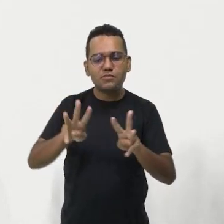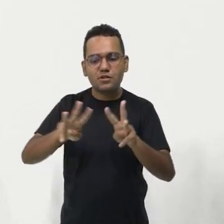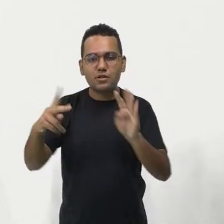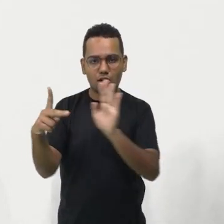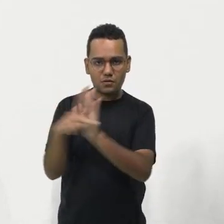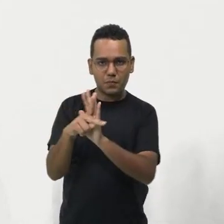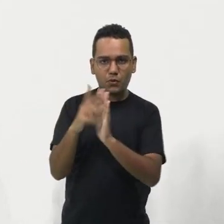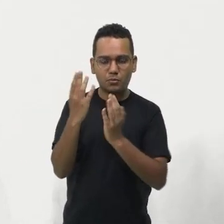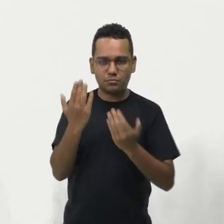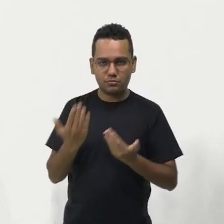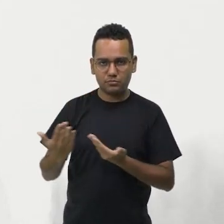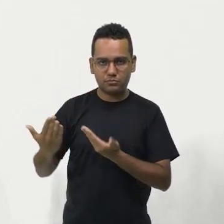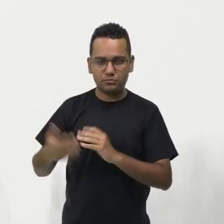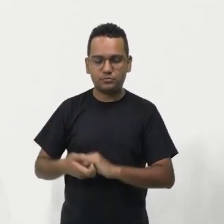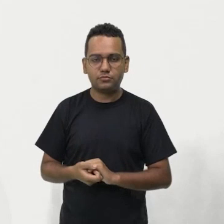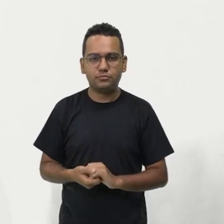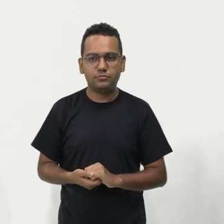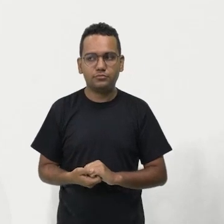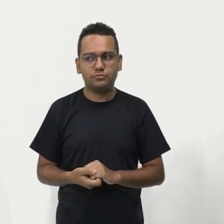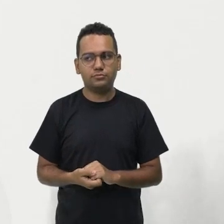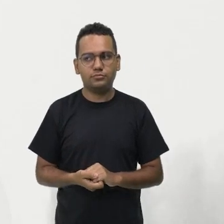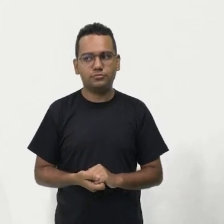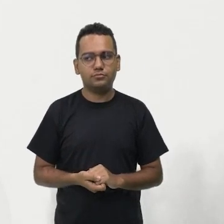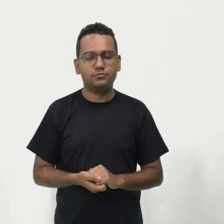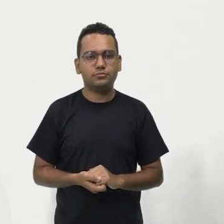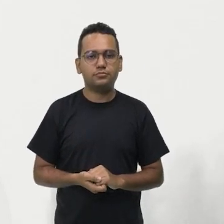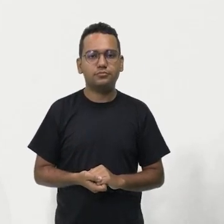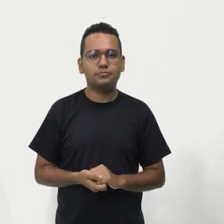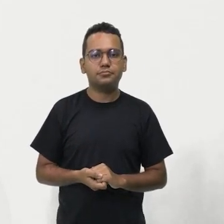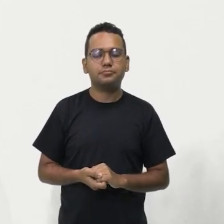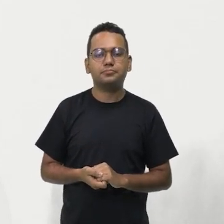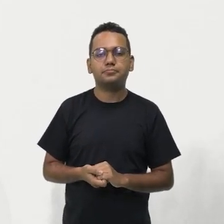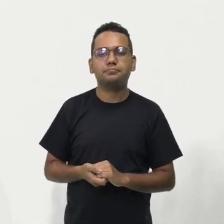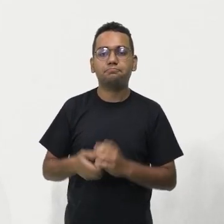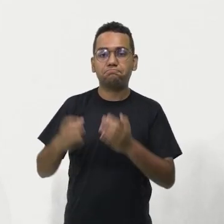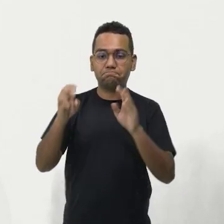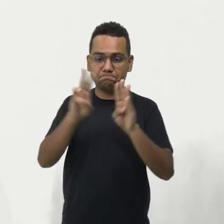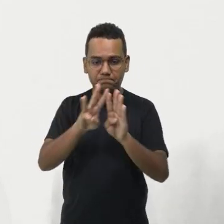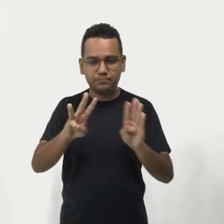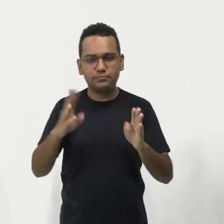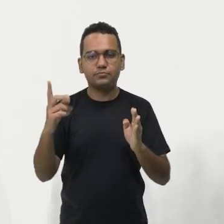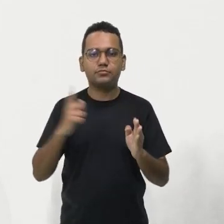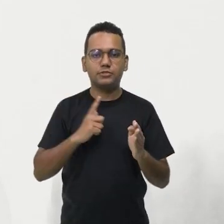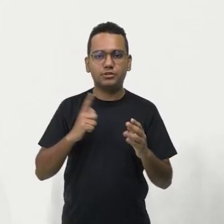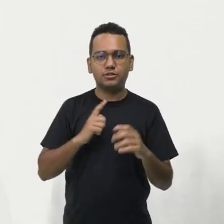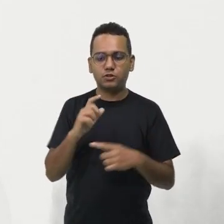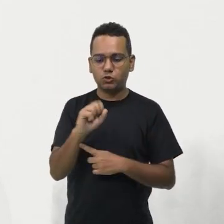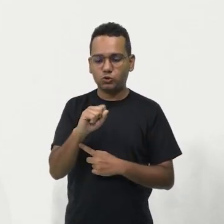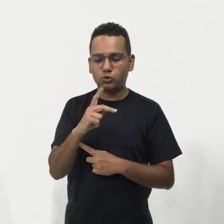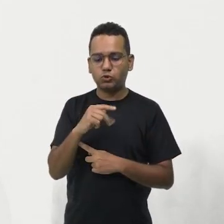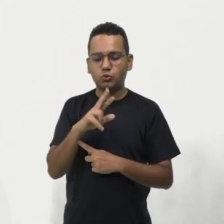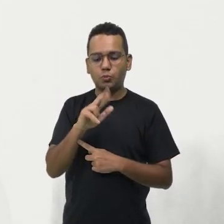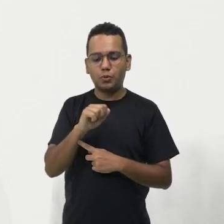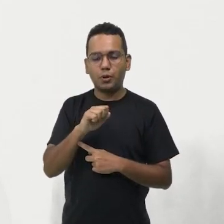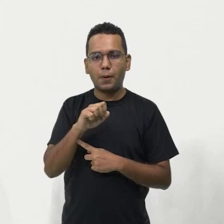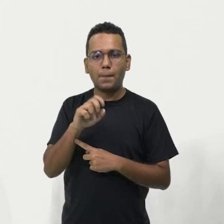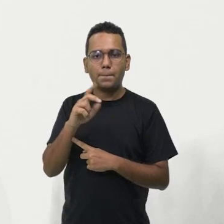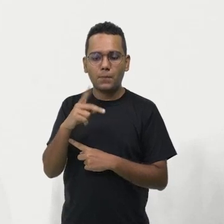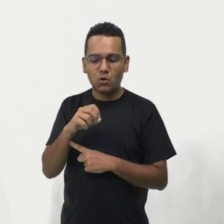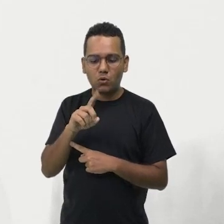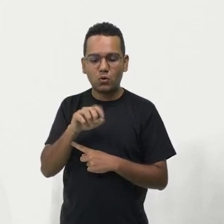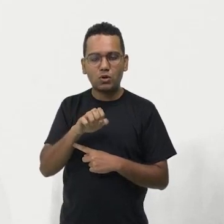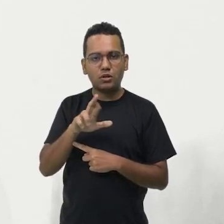Então, acompanhem comigo a leitura desse resumo. No artigo Superpoderes Elétricos no Mundo Real, de